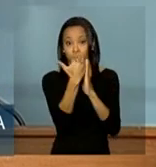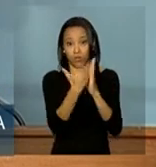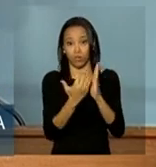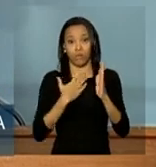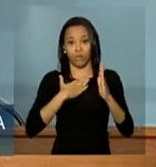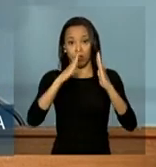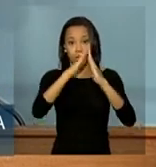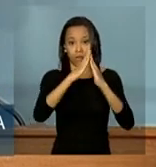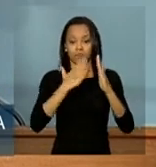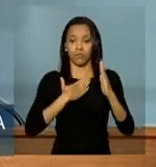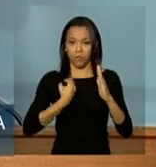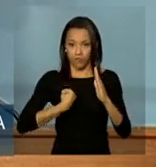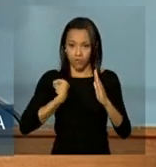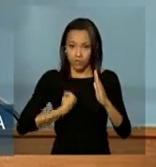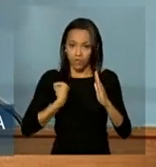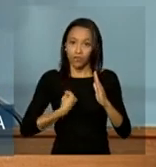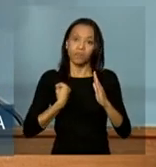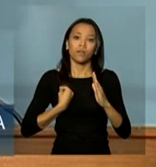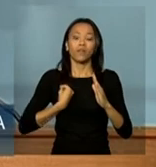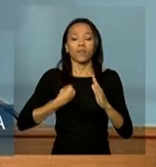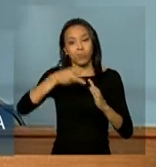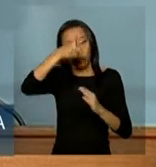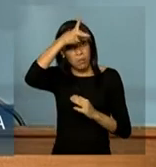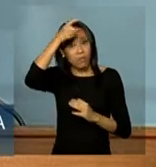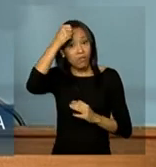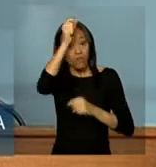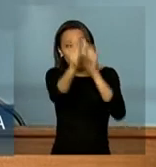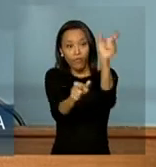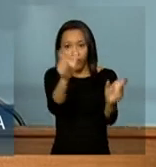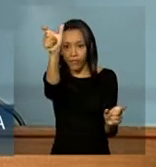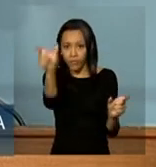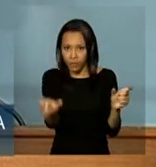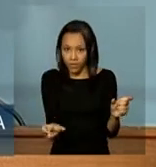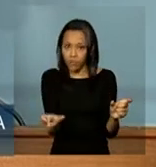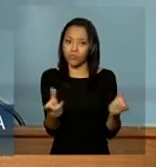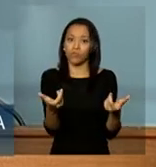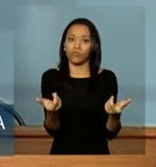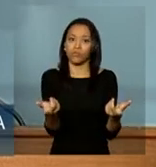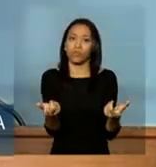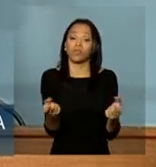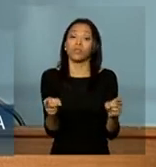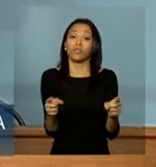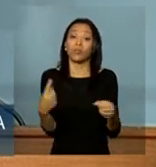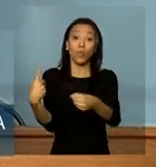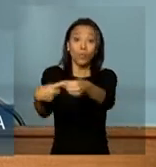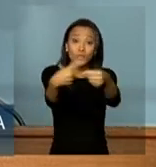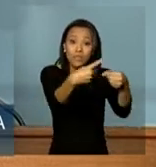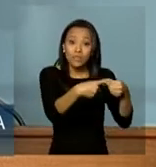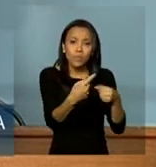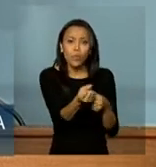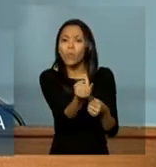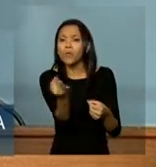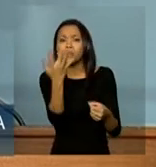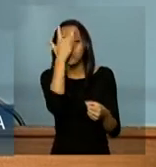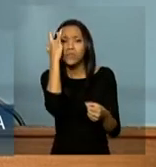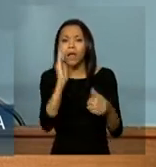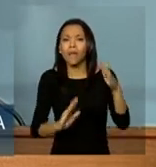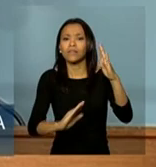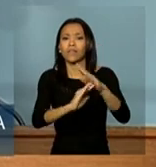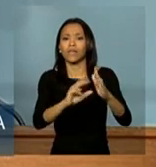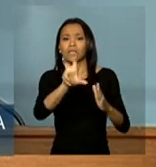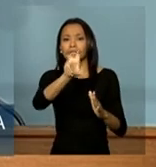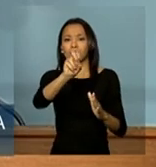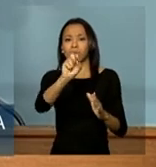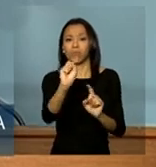Minha Vida para os prefeitos com municípios com população até 50